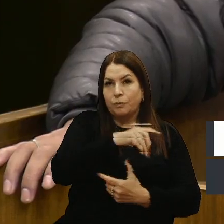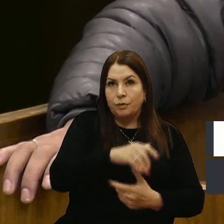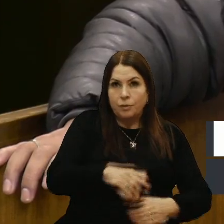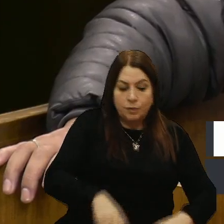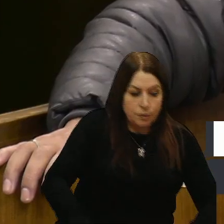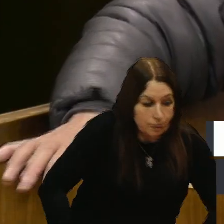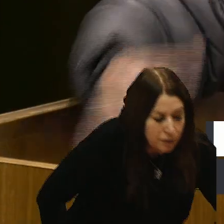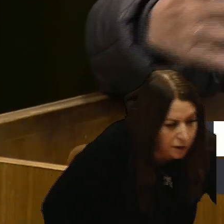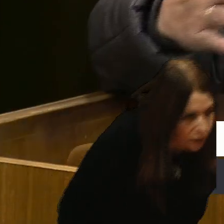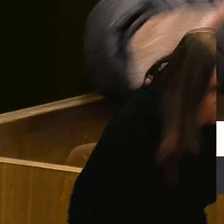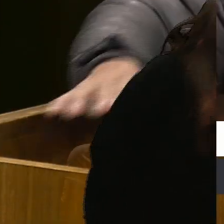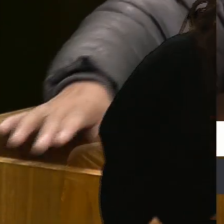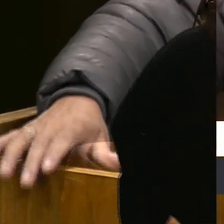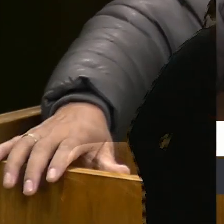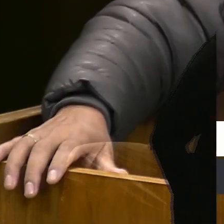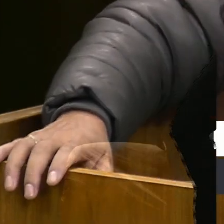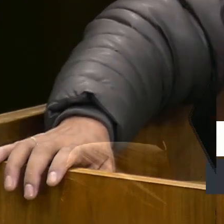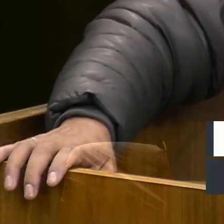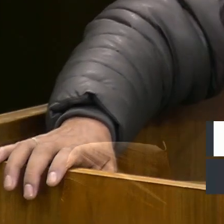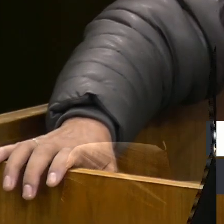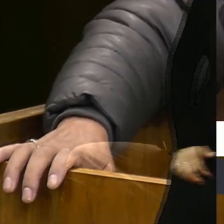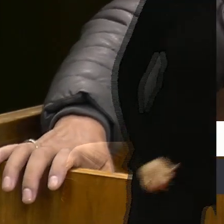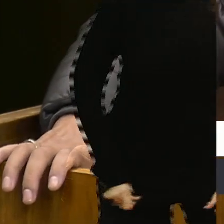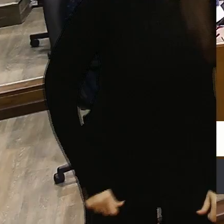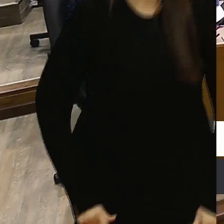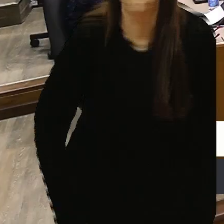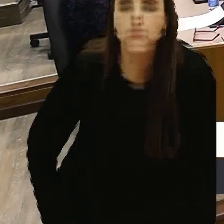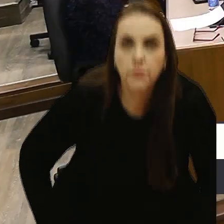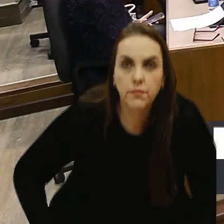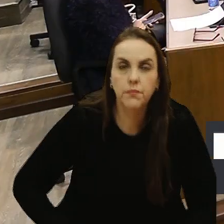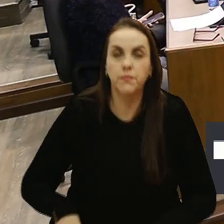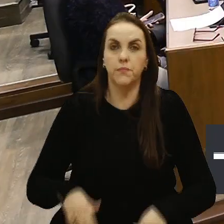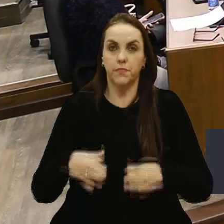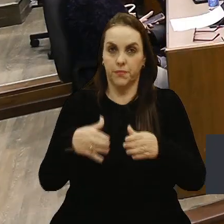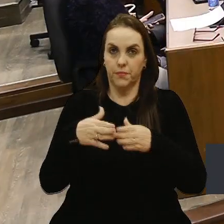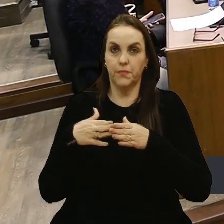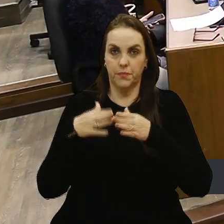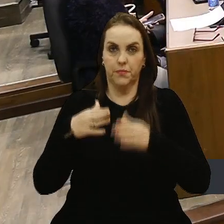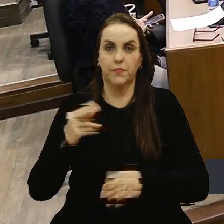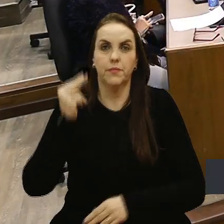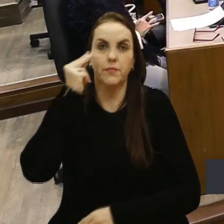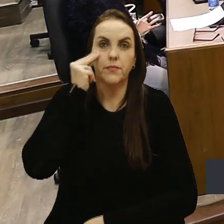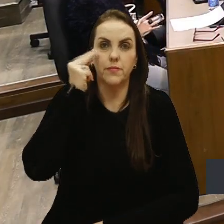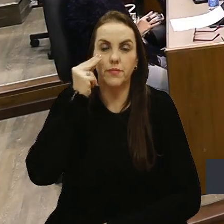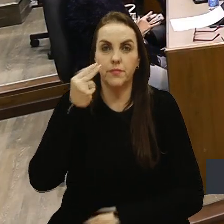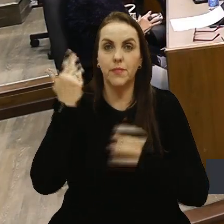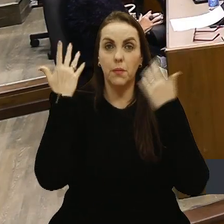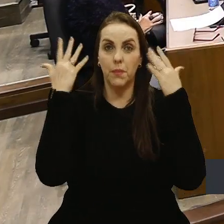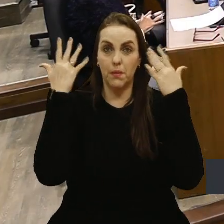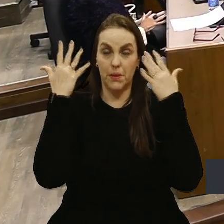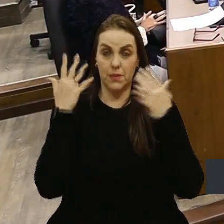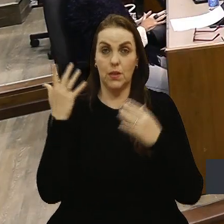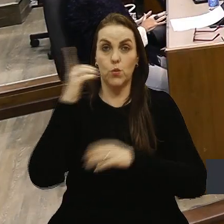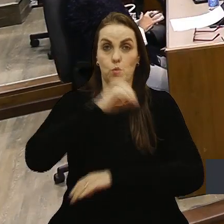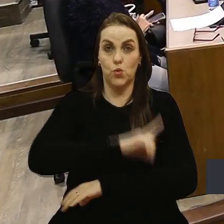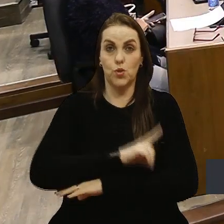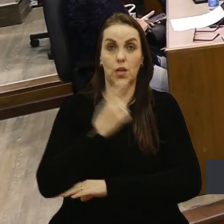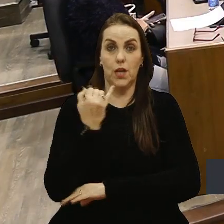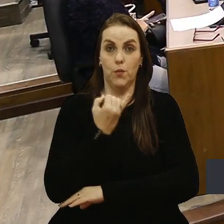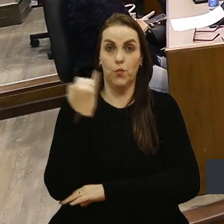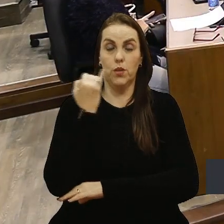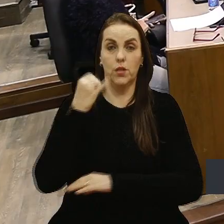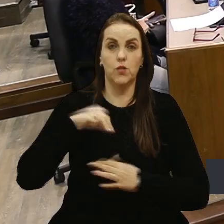lhe pedir uma parte. Por gentileza, vereador. Eu Cláudio. queria, vereador José de Abreu, primeiro parabenizar o senhor por lembrar esse dia que é tão importante